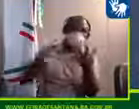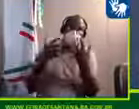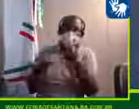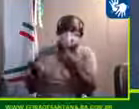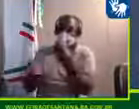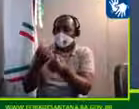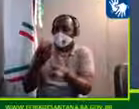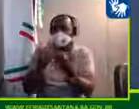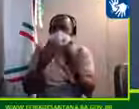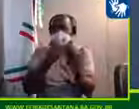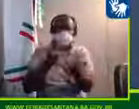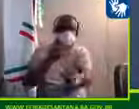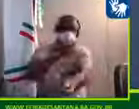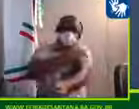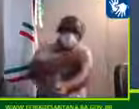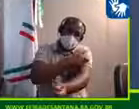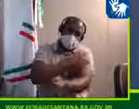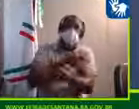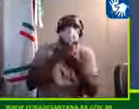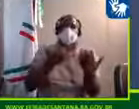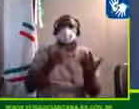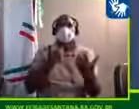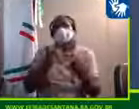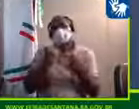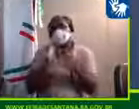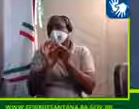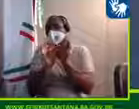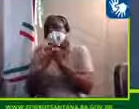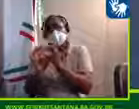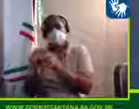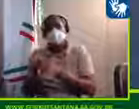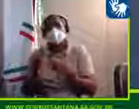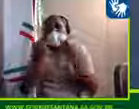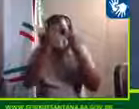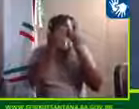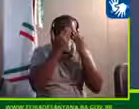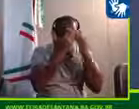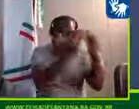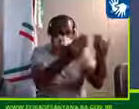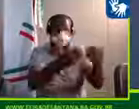que assim possam querer fazê-los também. Me agradeço. Obrigado pela